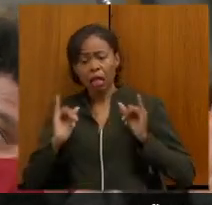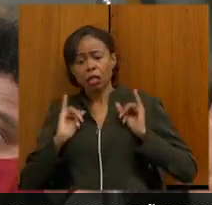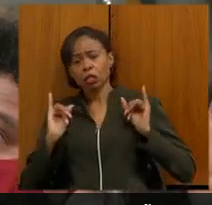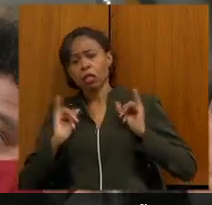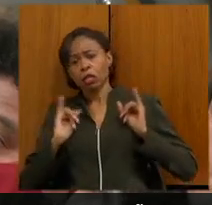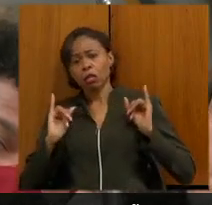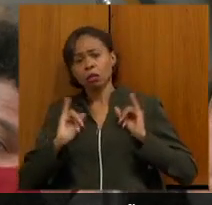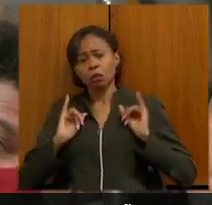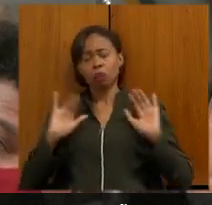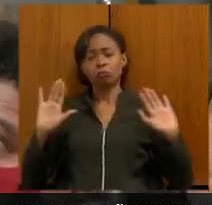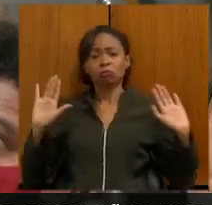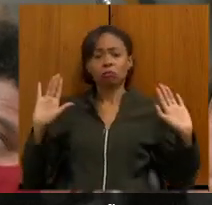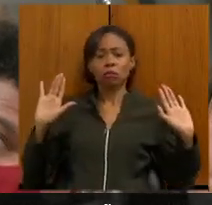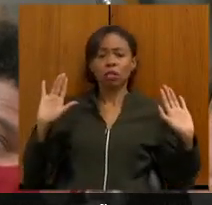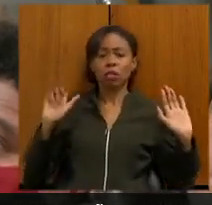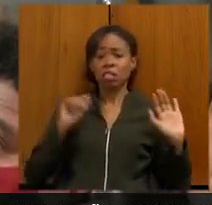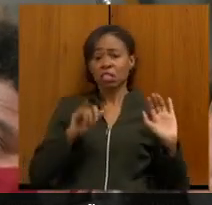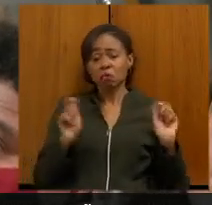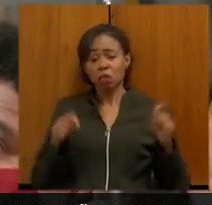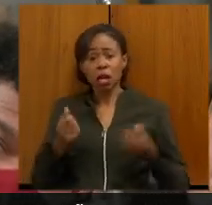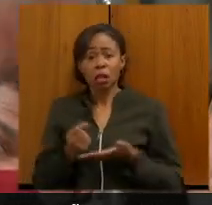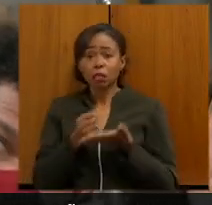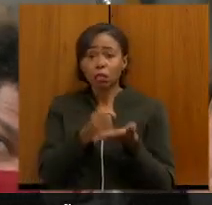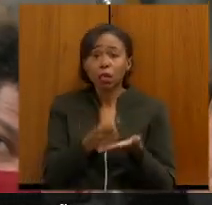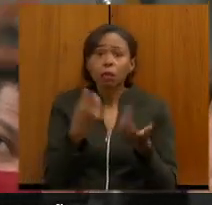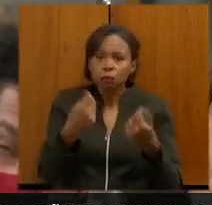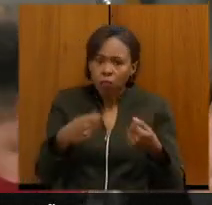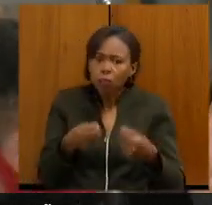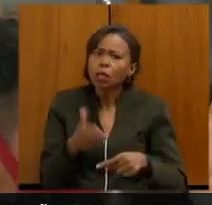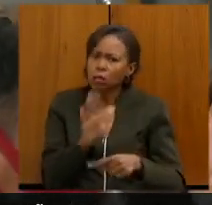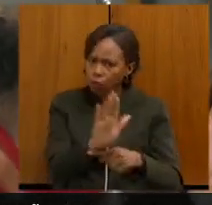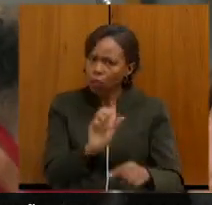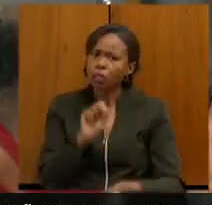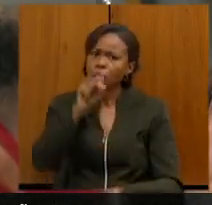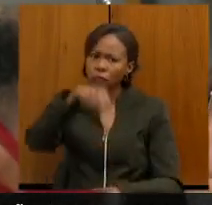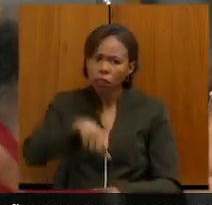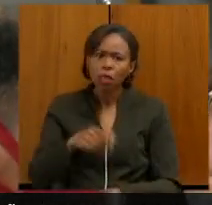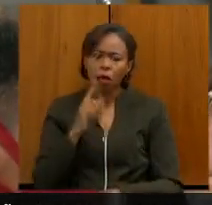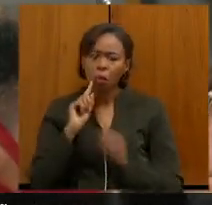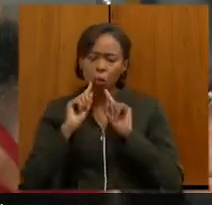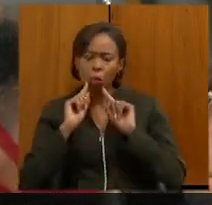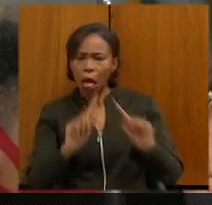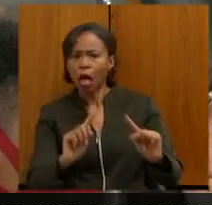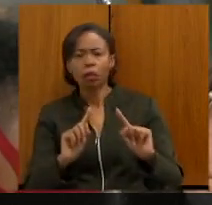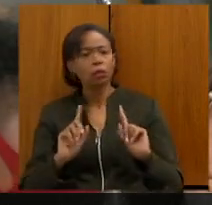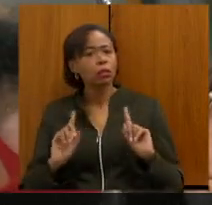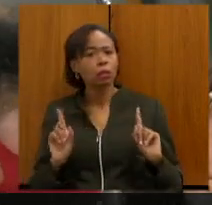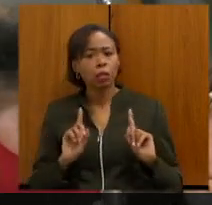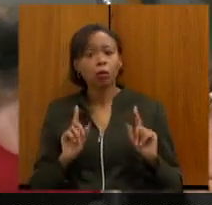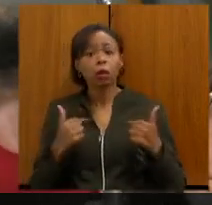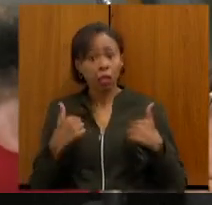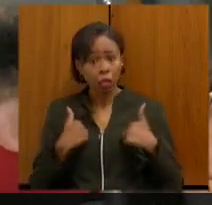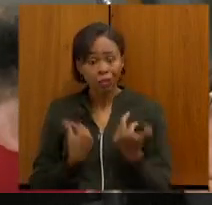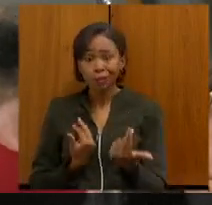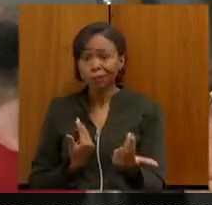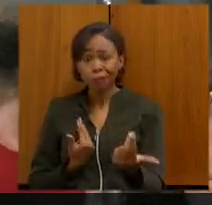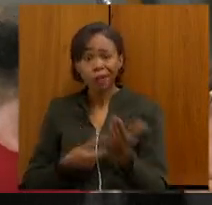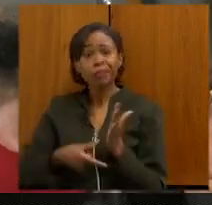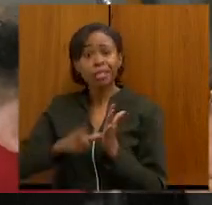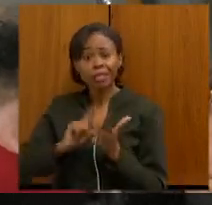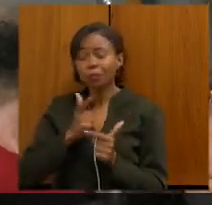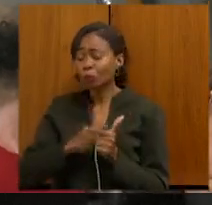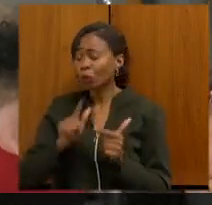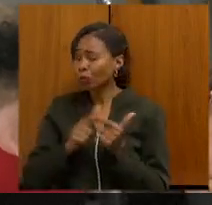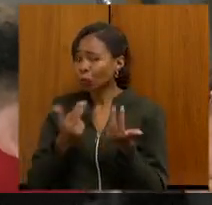embaixo se puder ajudar a gente tem que ajudar não é criticar esse que tá lá embaixo eu passei pelo mesmo